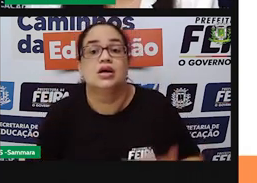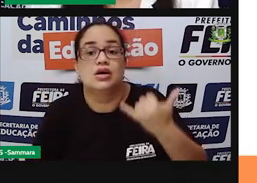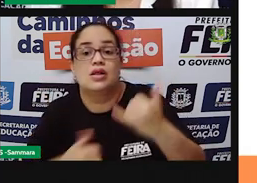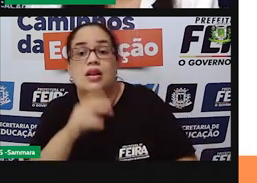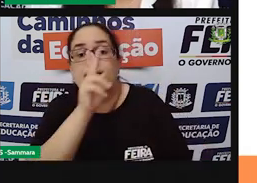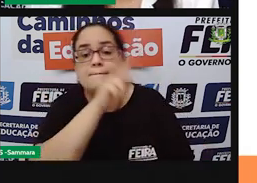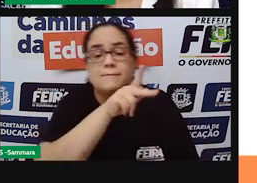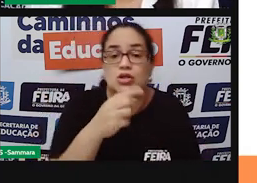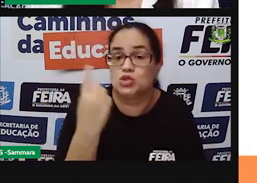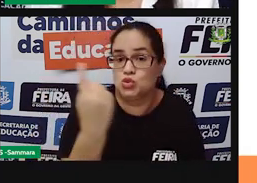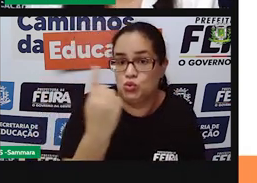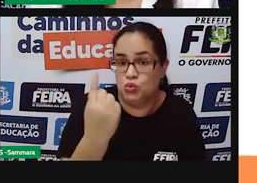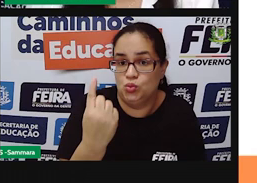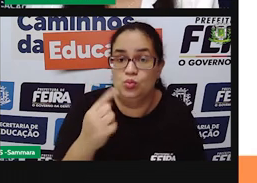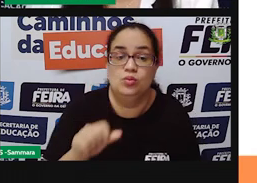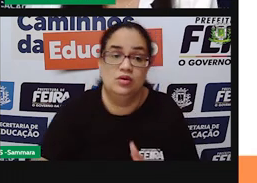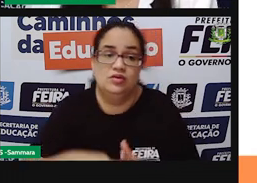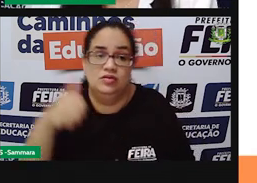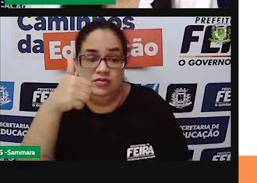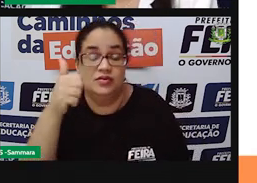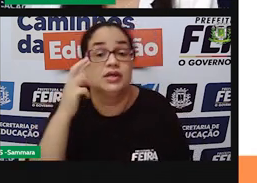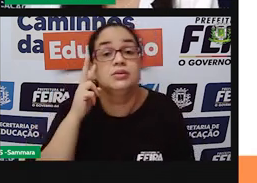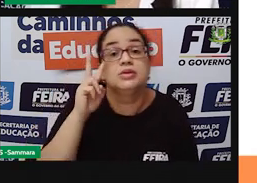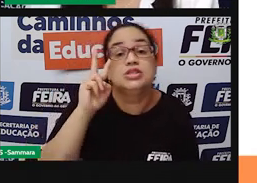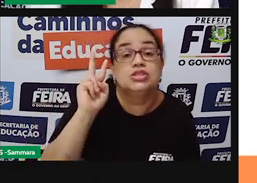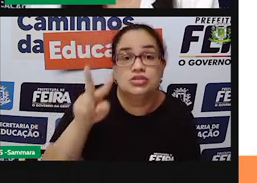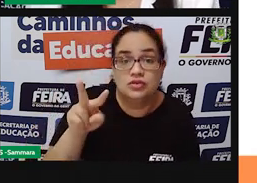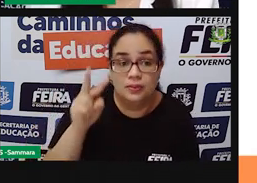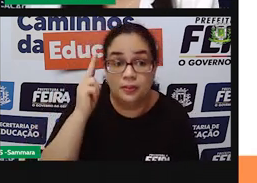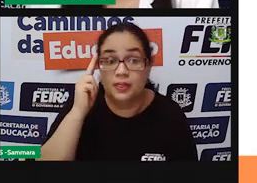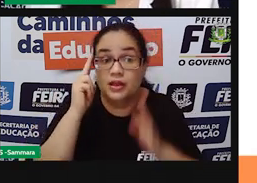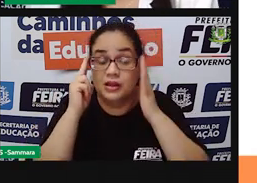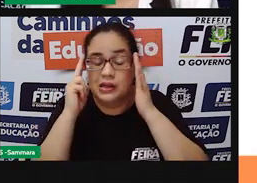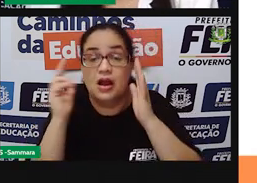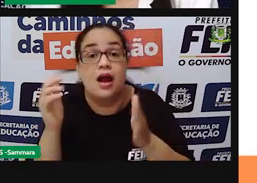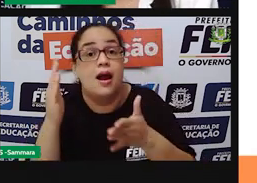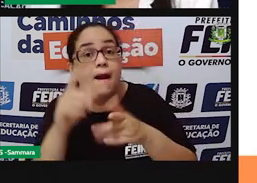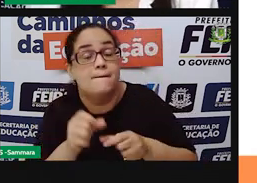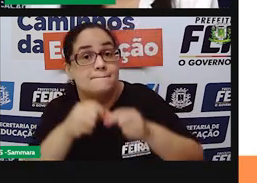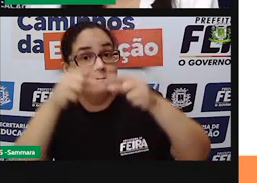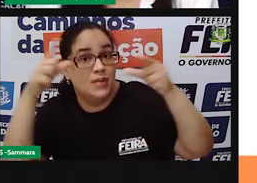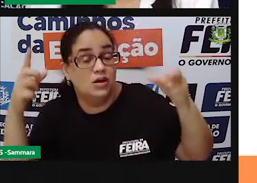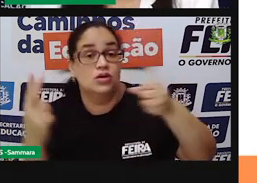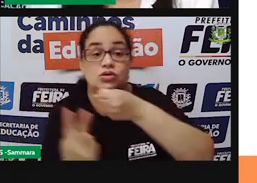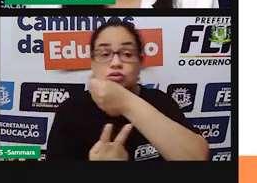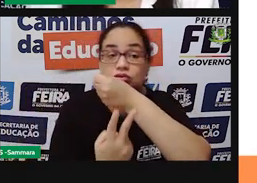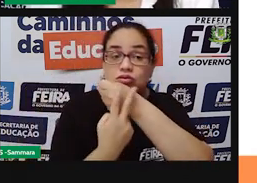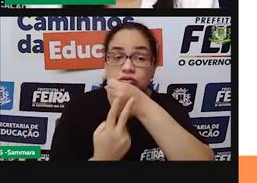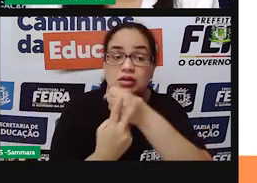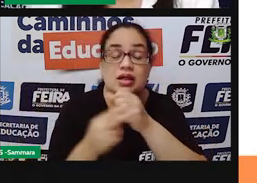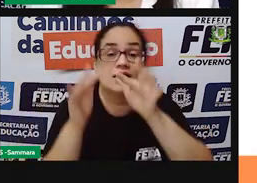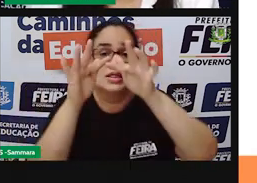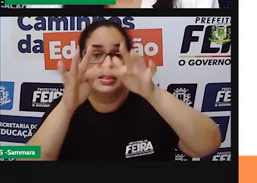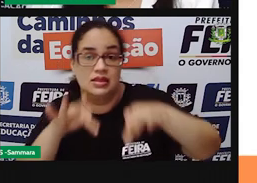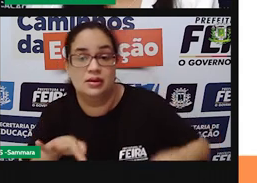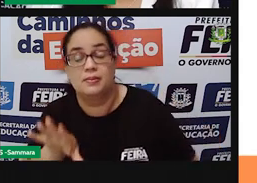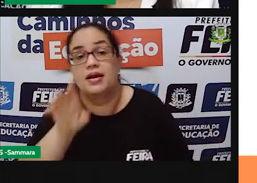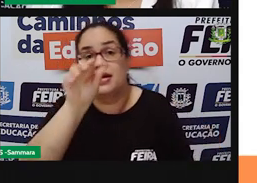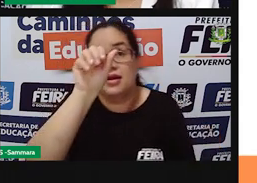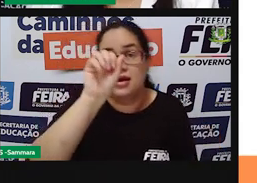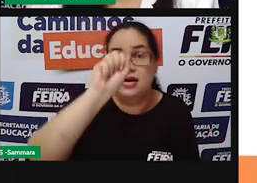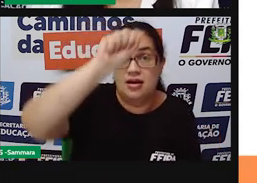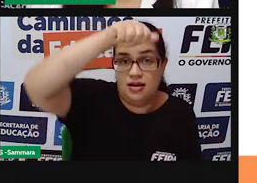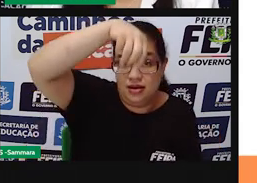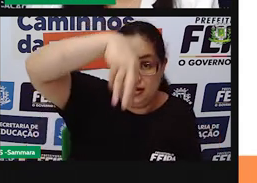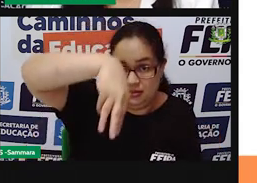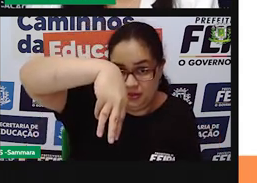Pró colocou apenas uma vez aqui para a gente identificar. A maioria dos verbos estão terminados aí em AM,